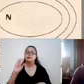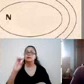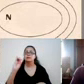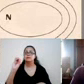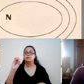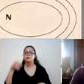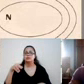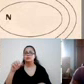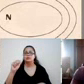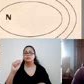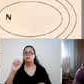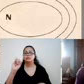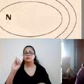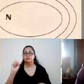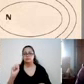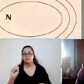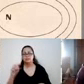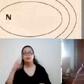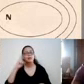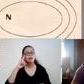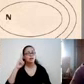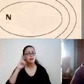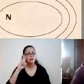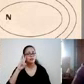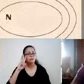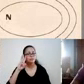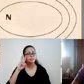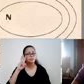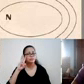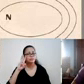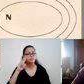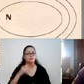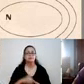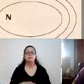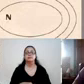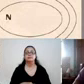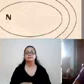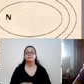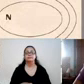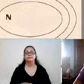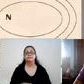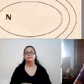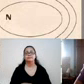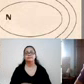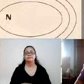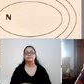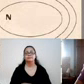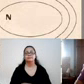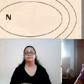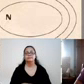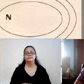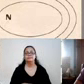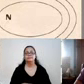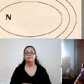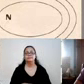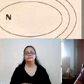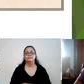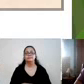racionais, ok? Lembrem-se disso, pessoal, e vamos ao que interessa.